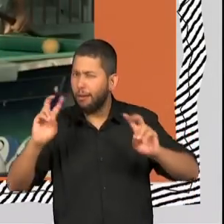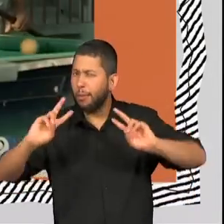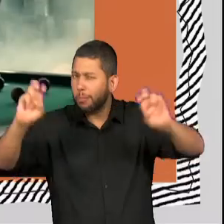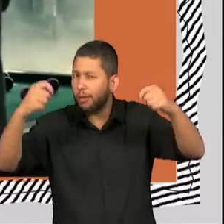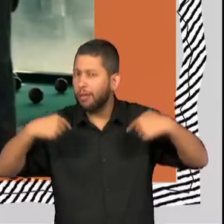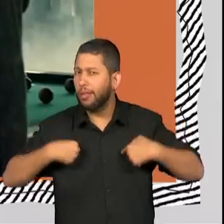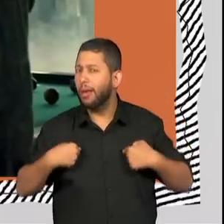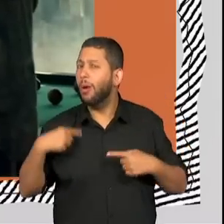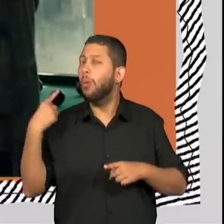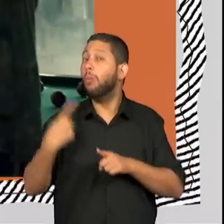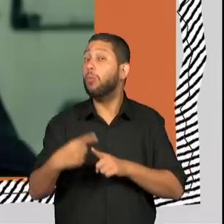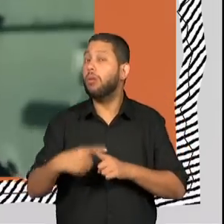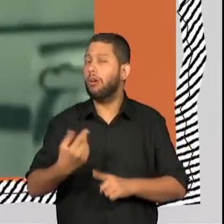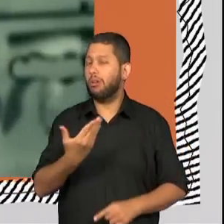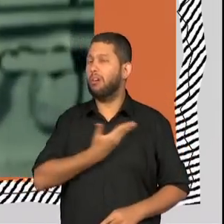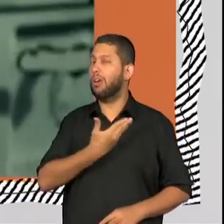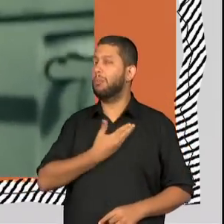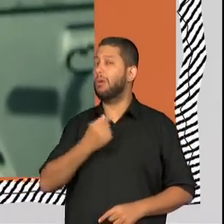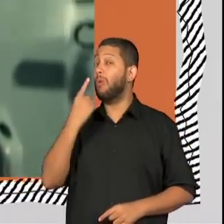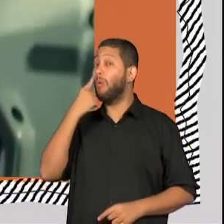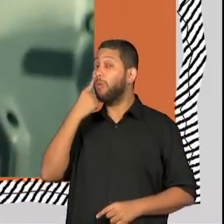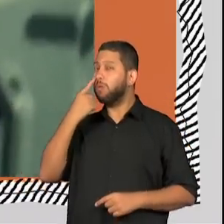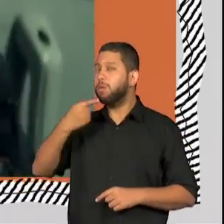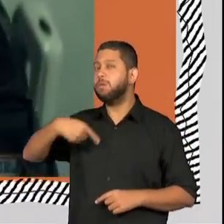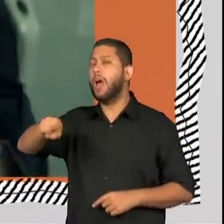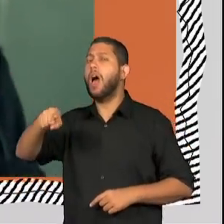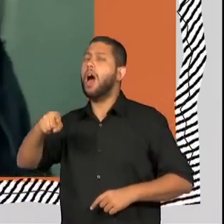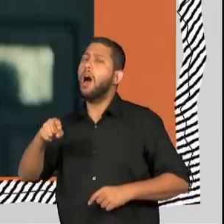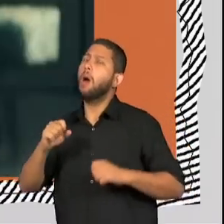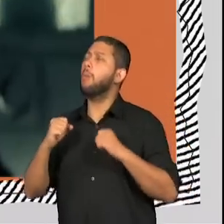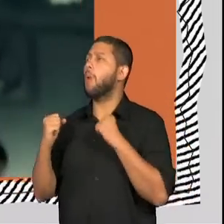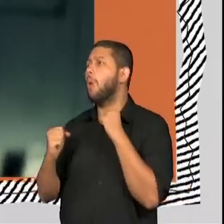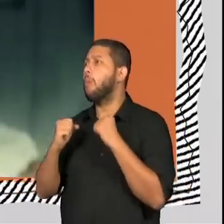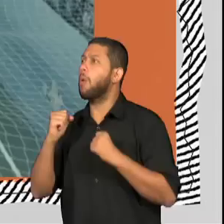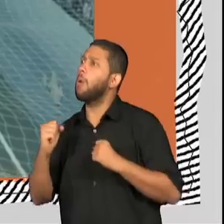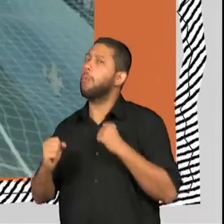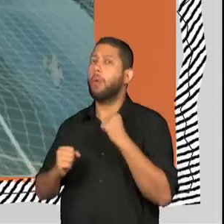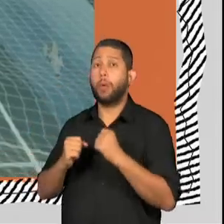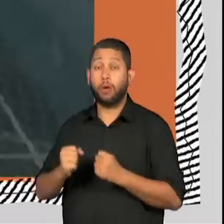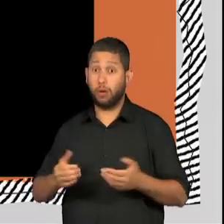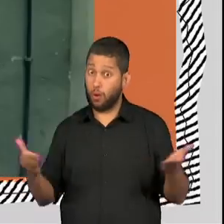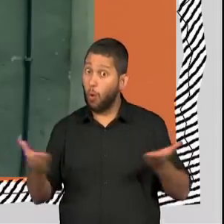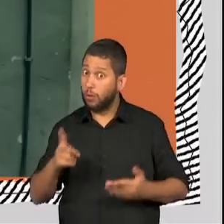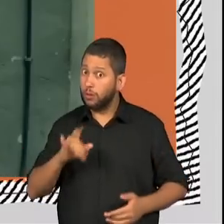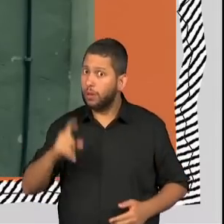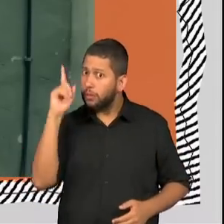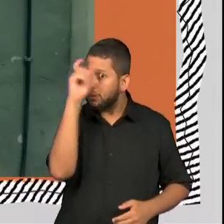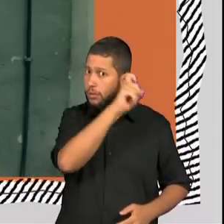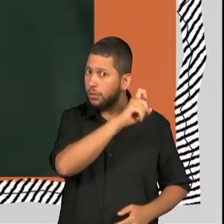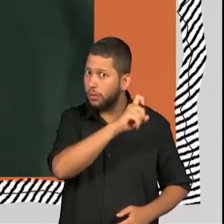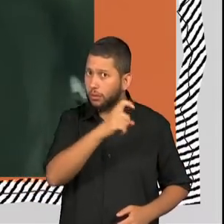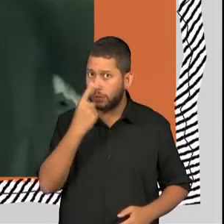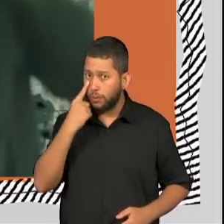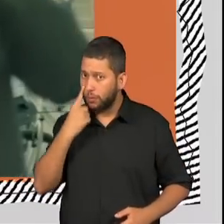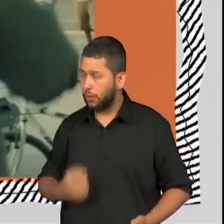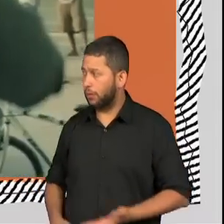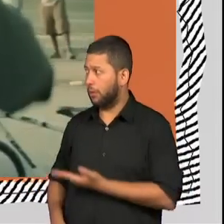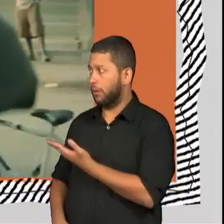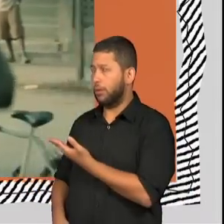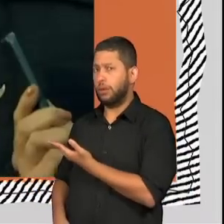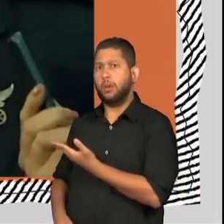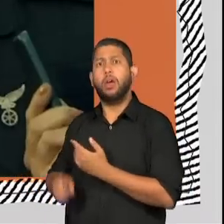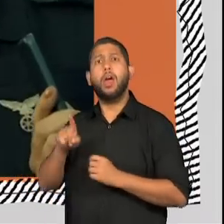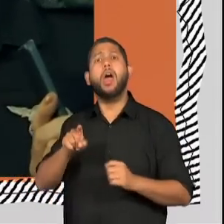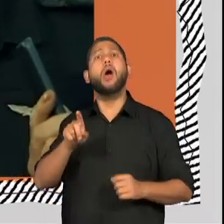porque tem muito amigo que vai pro baile dançar. Aí avisa que a chapa vai esquentar hoje. A política da UPP é dar garantia para que